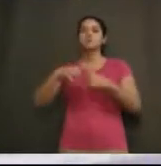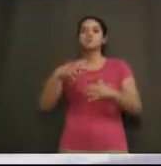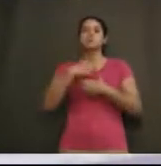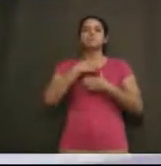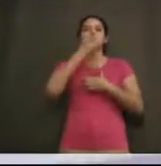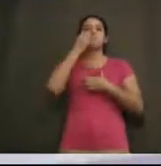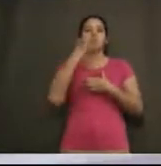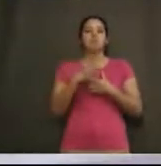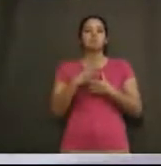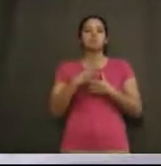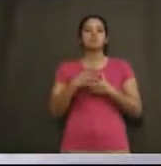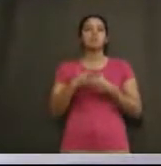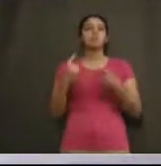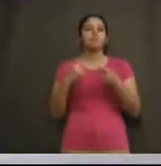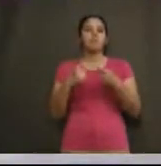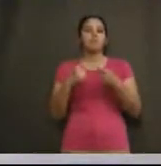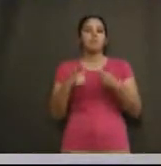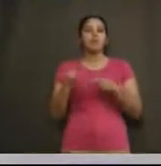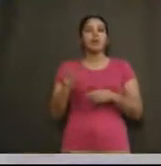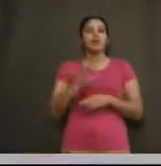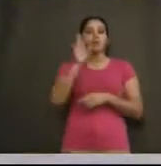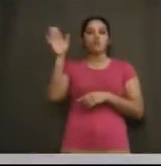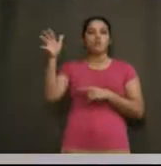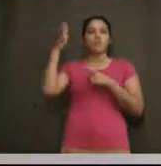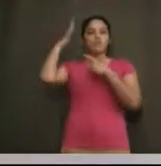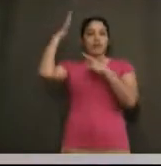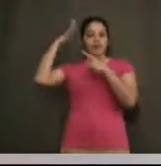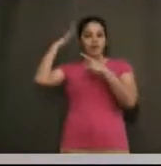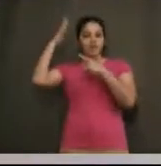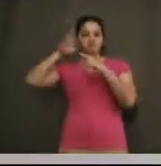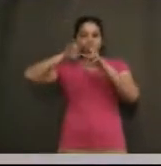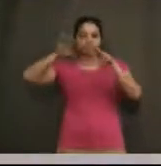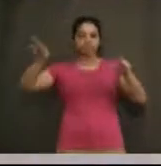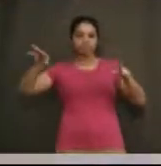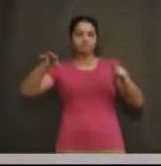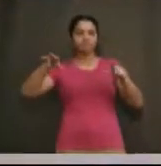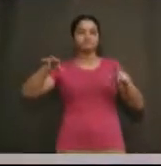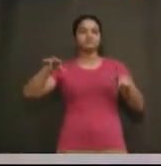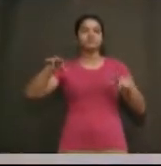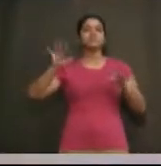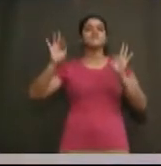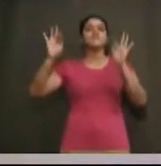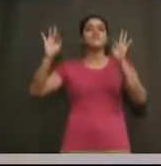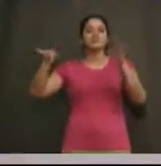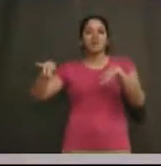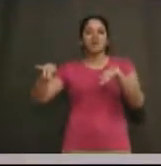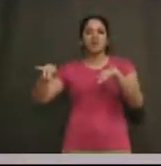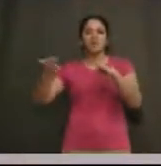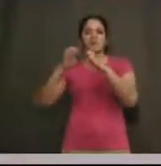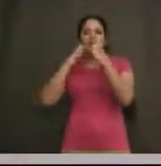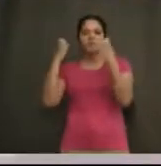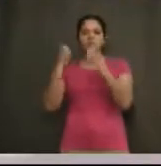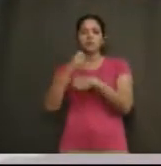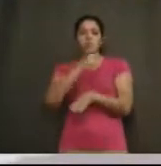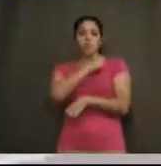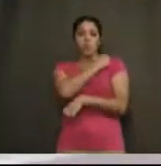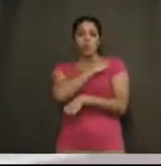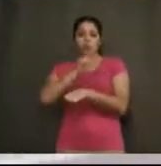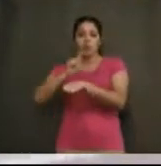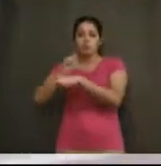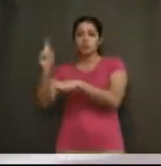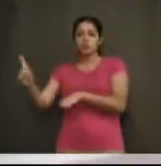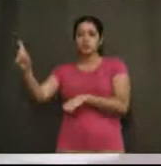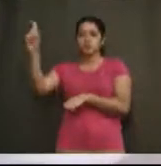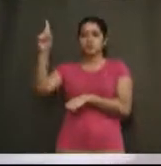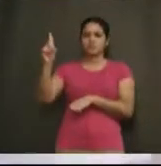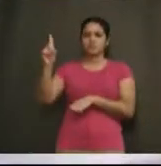porque eu dei a palestra, já não lembro sobre o que eu falei, e no final um aluno da graduação, jovem, levantou e me disse: